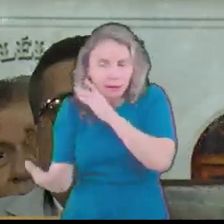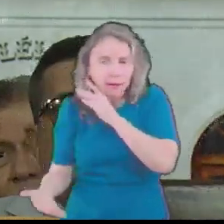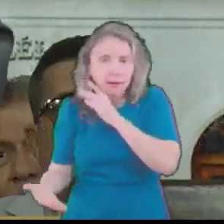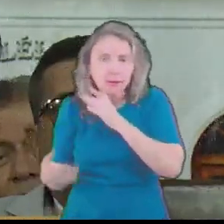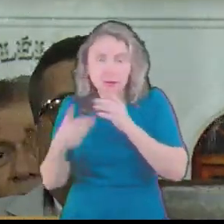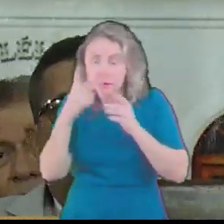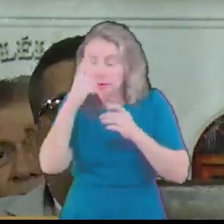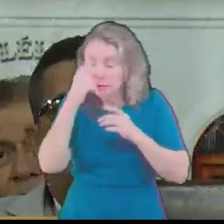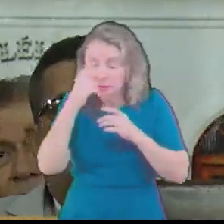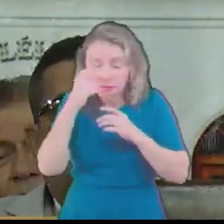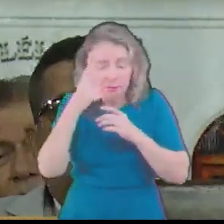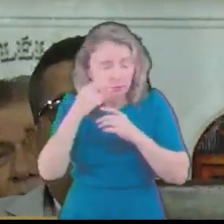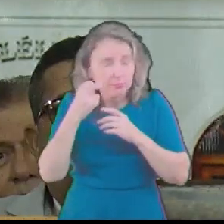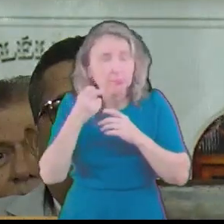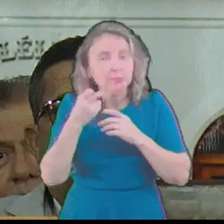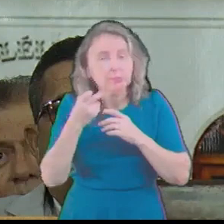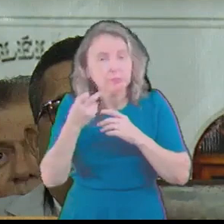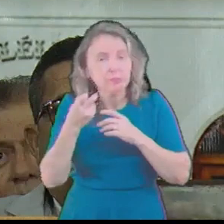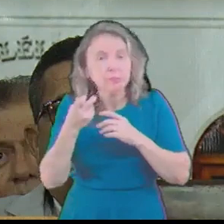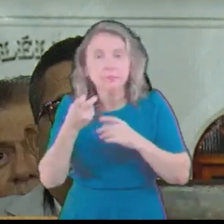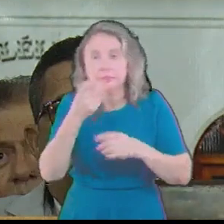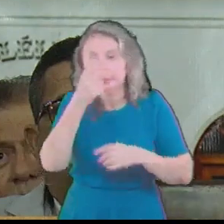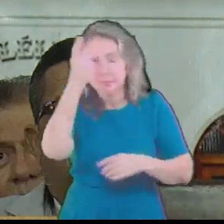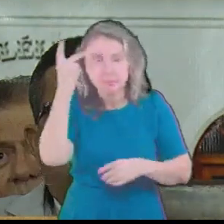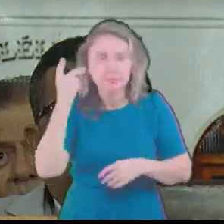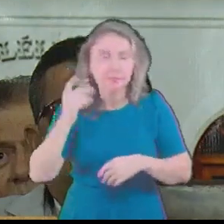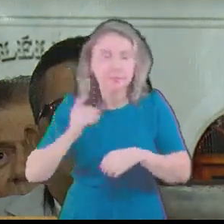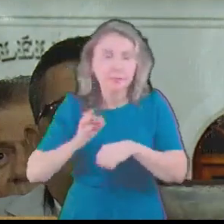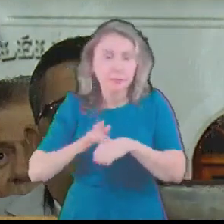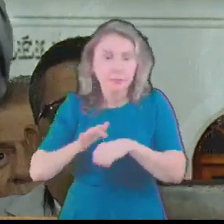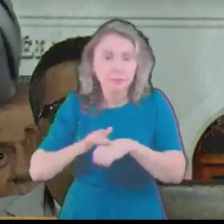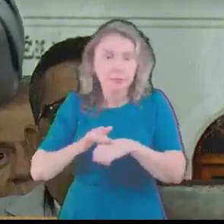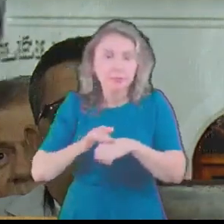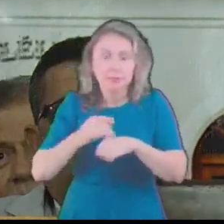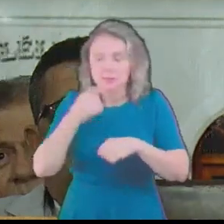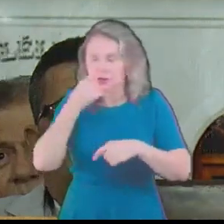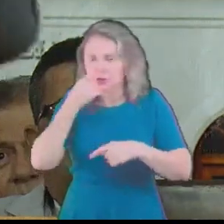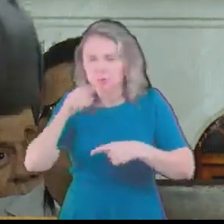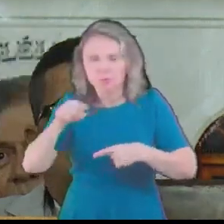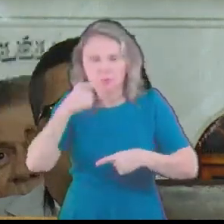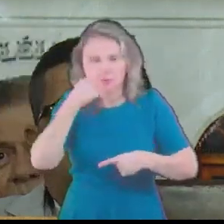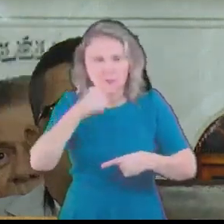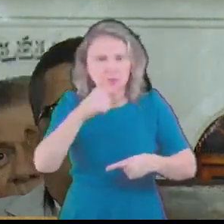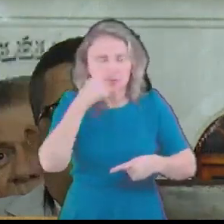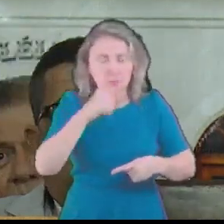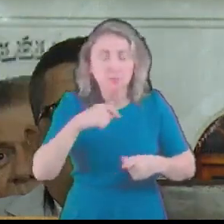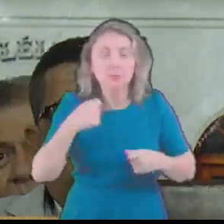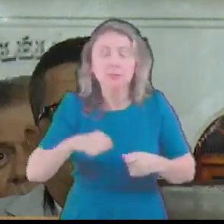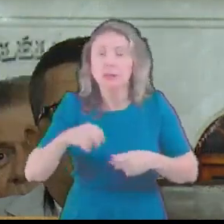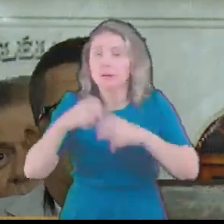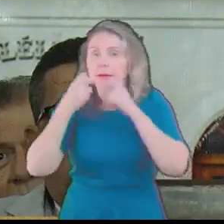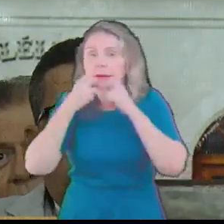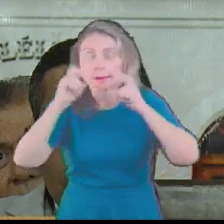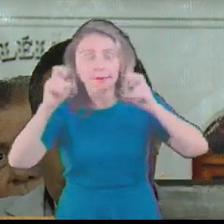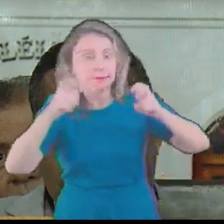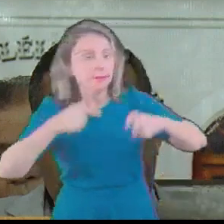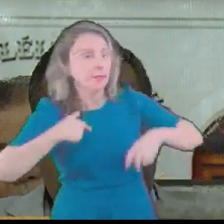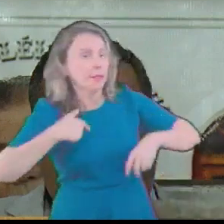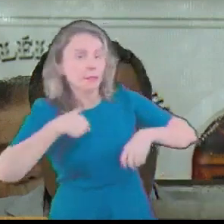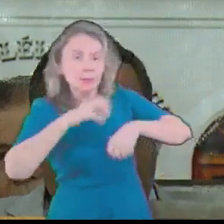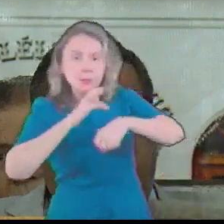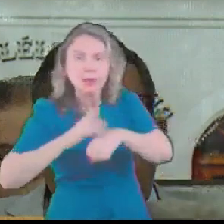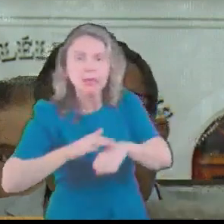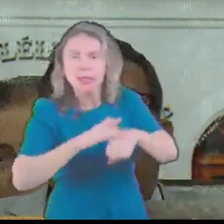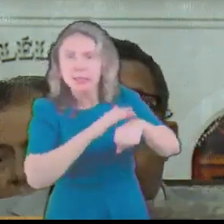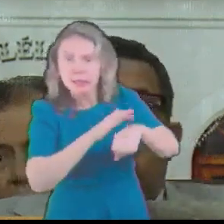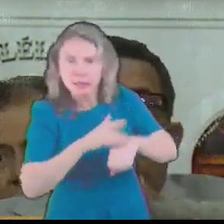as pessoas. O leproso andava fedendo demais e tinha que gritar de longe: leproso, leproso,